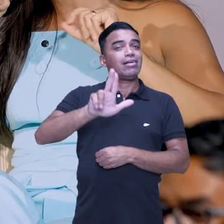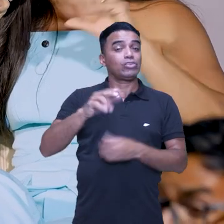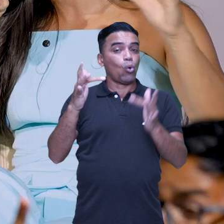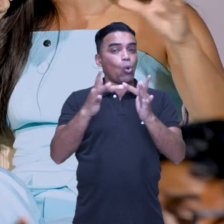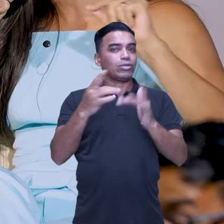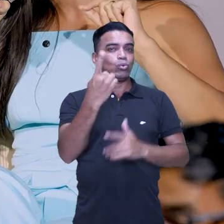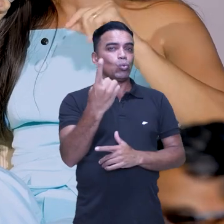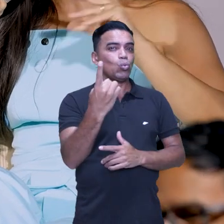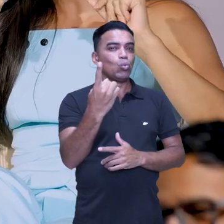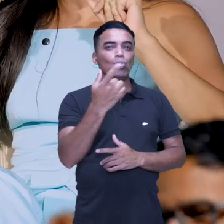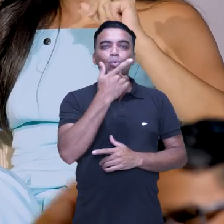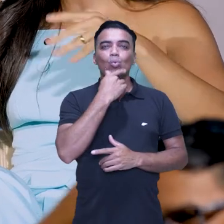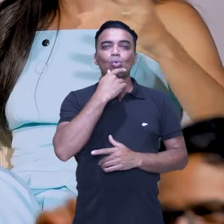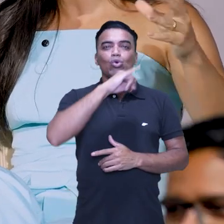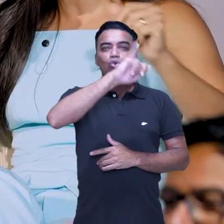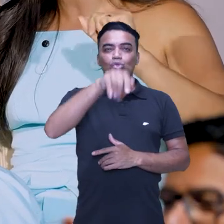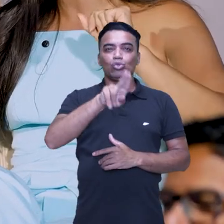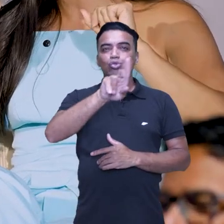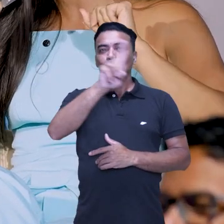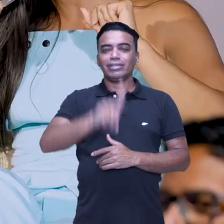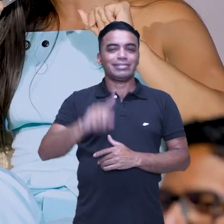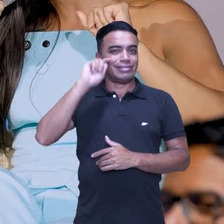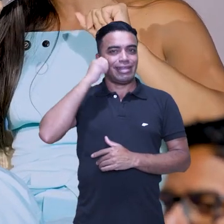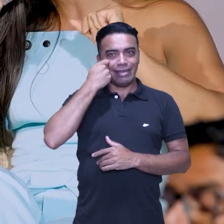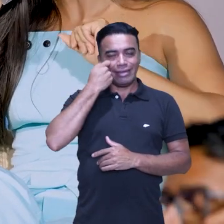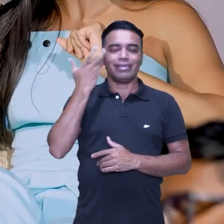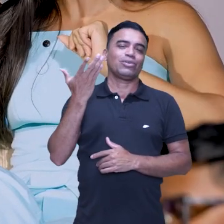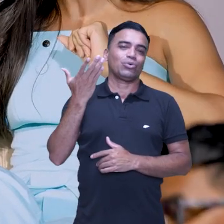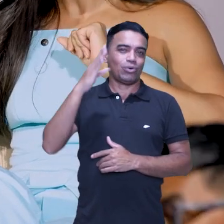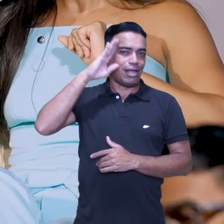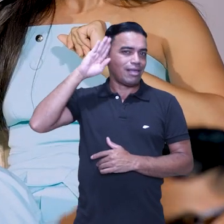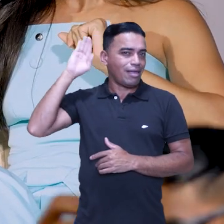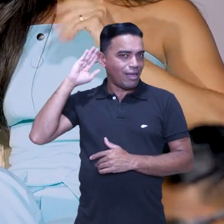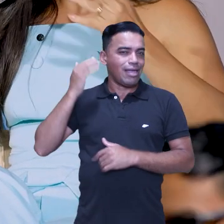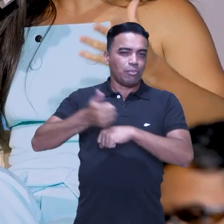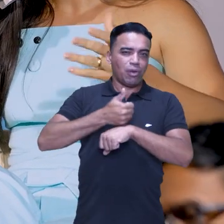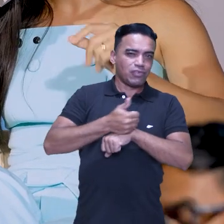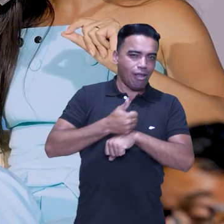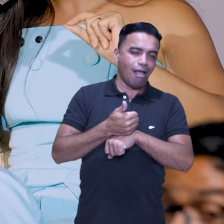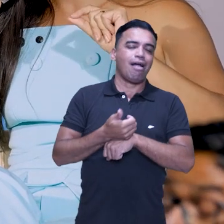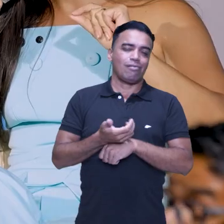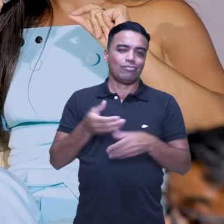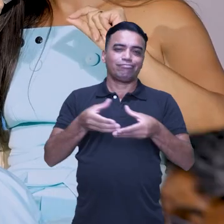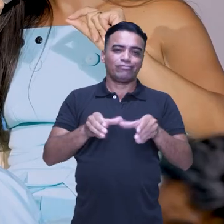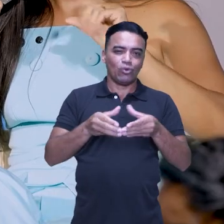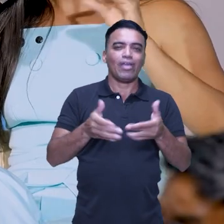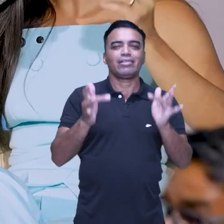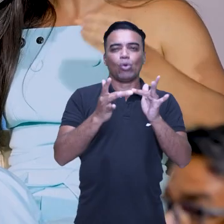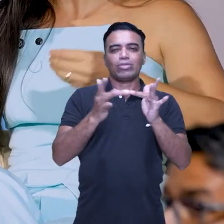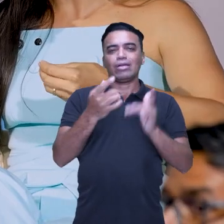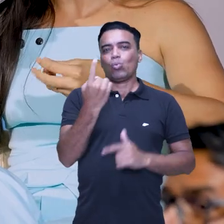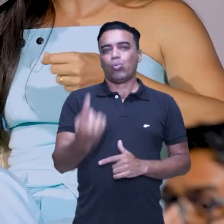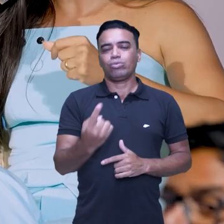anos, de carreira acadêmica e vida profissional. E falar sobre isso